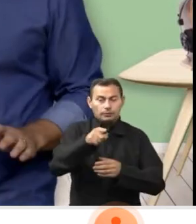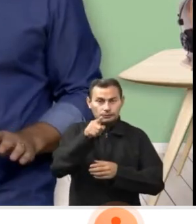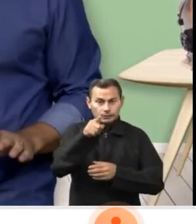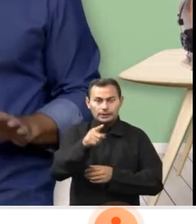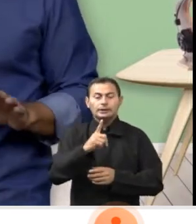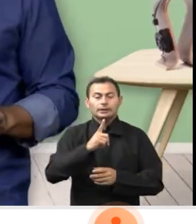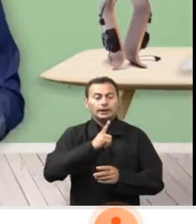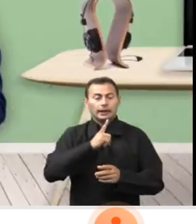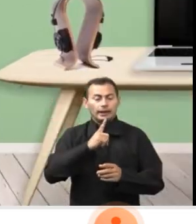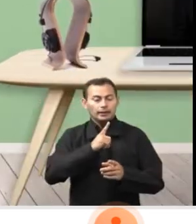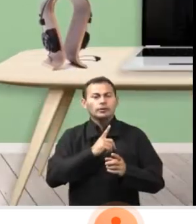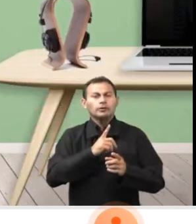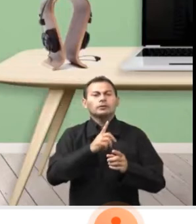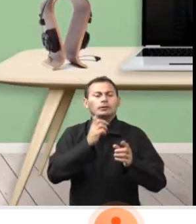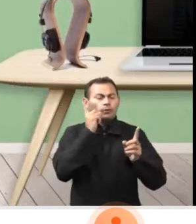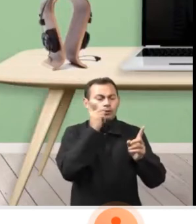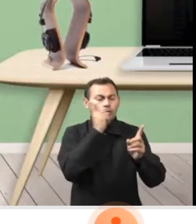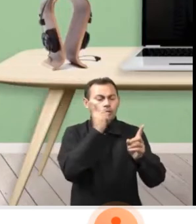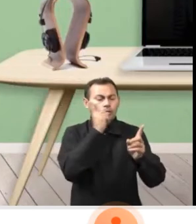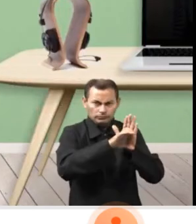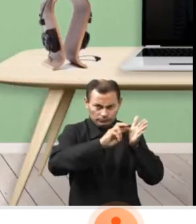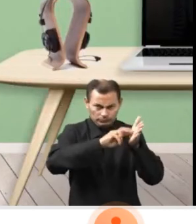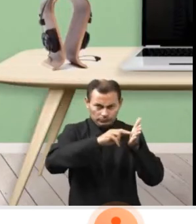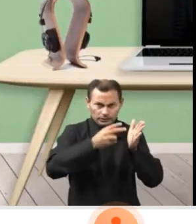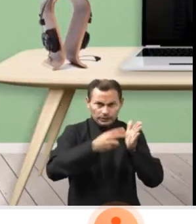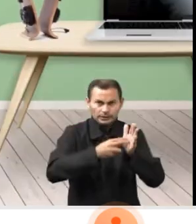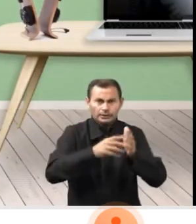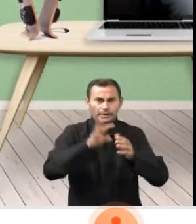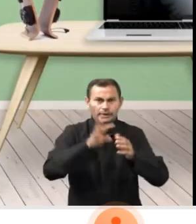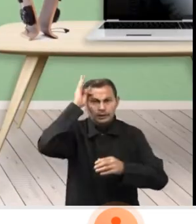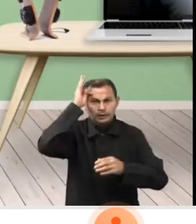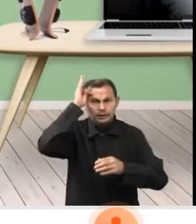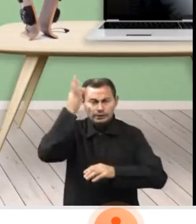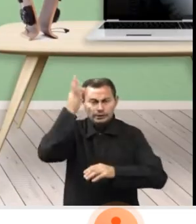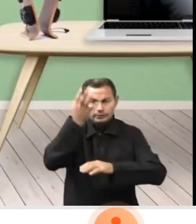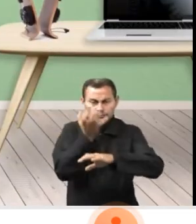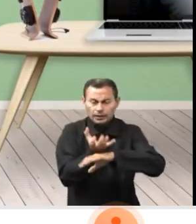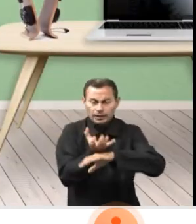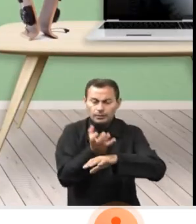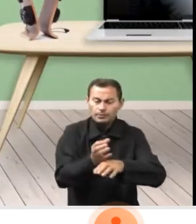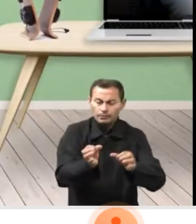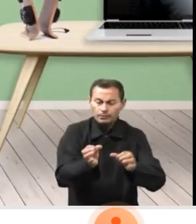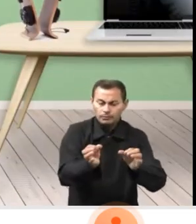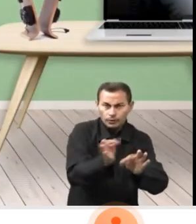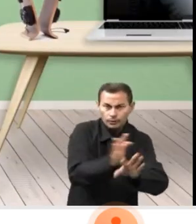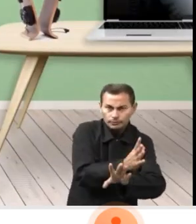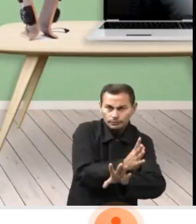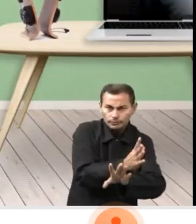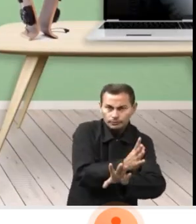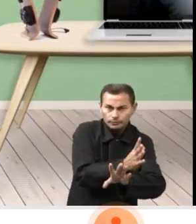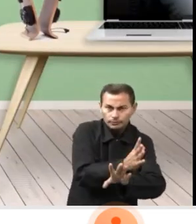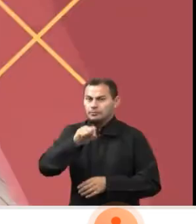encontra os conceitos e as teorias da disciplina. Feito isso, você vai conhecer a sua